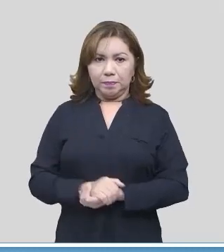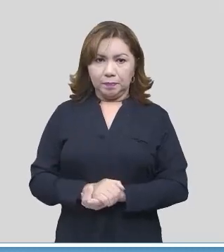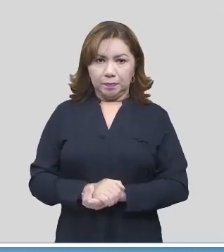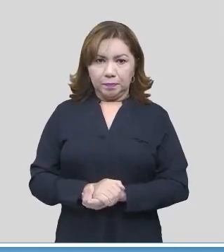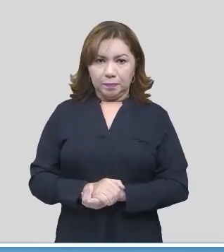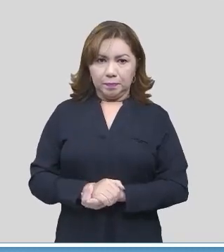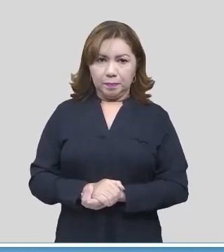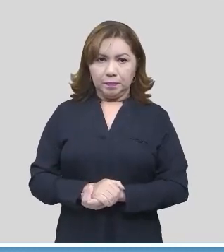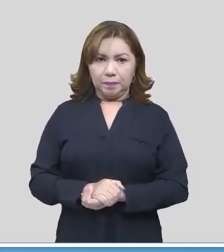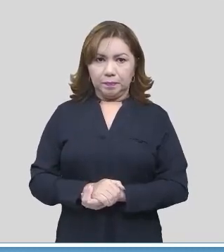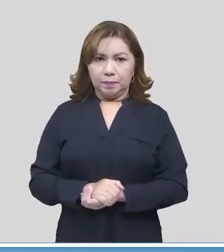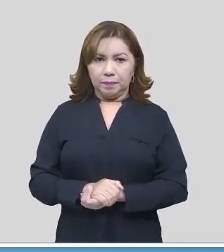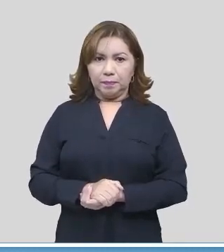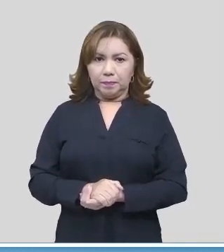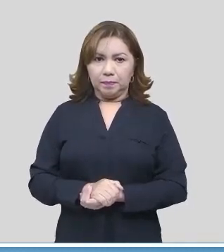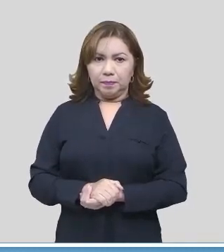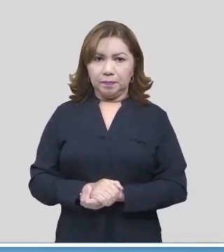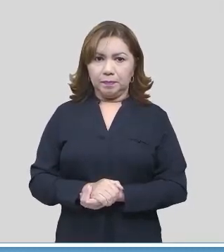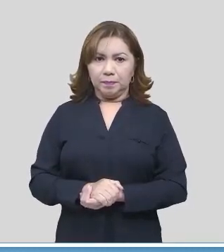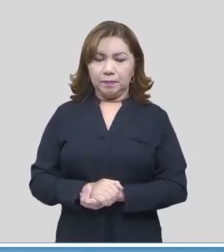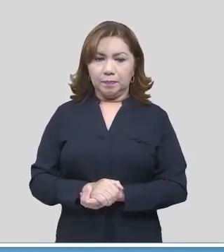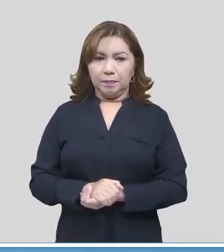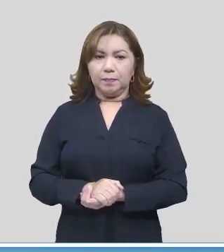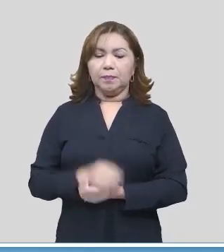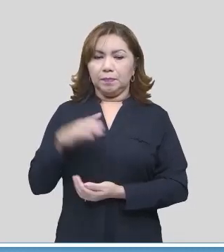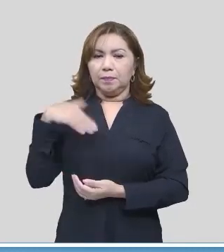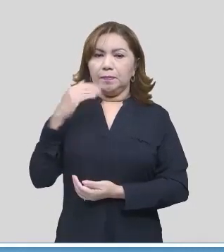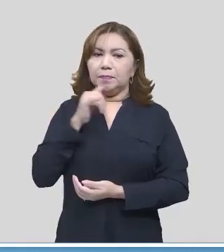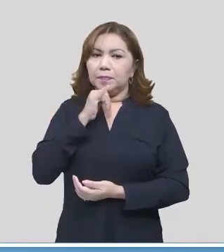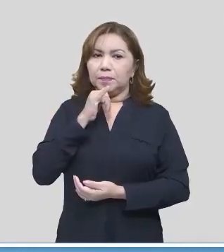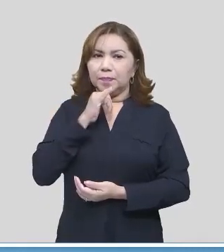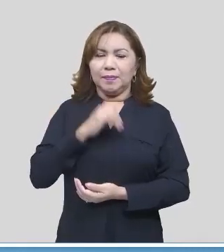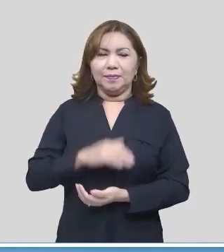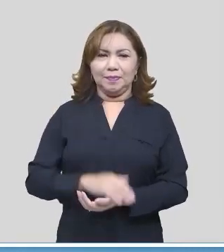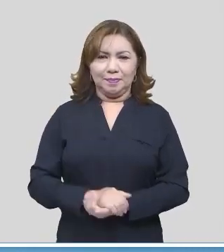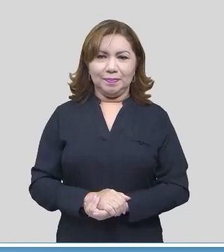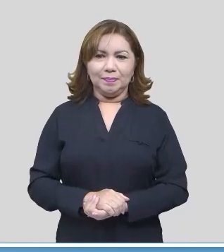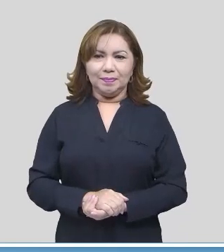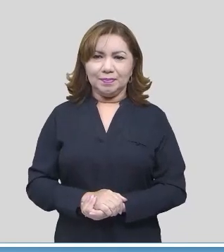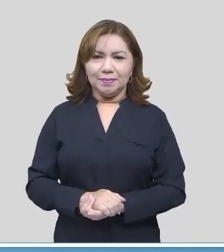Vamos seguindo e vamos ver mais alguns exemplos.